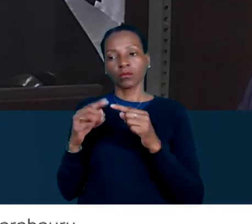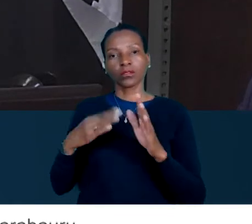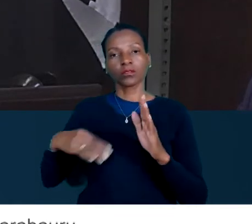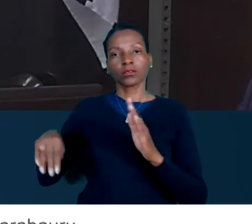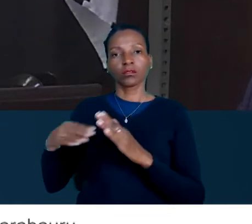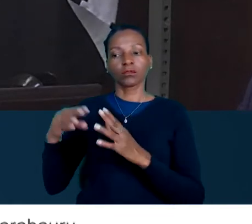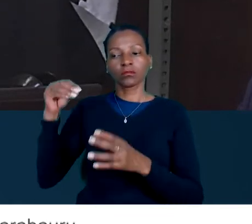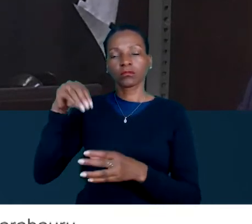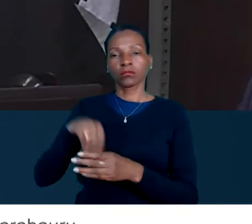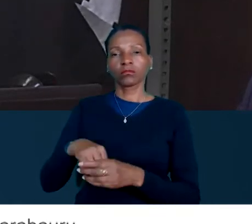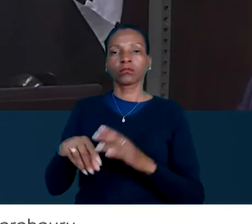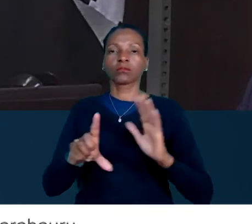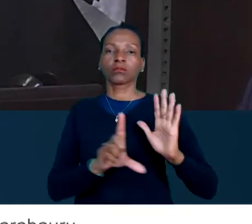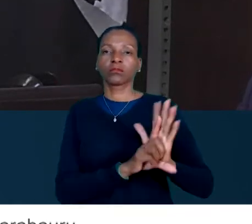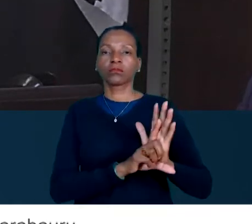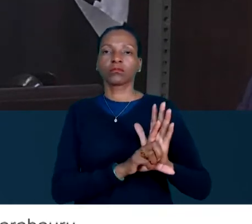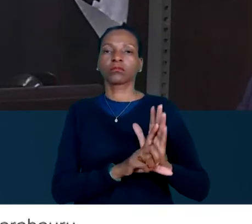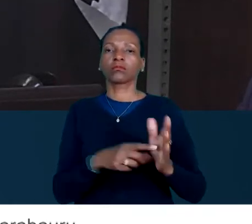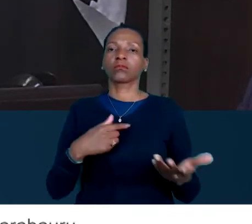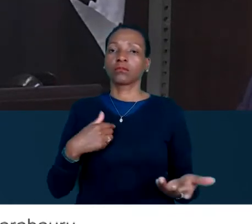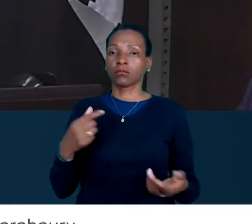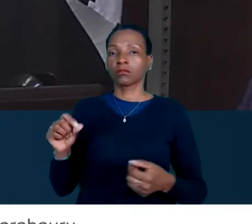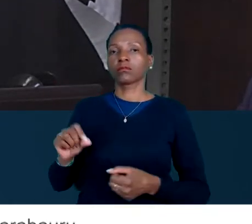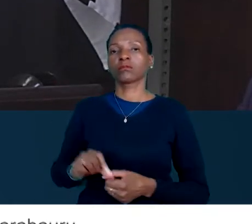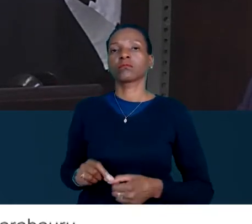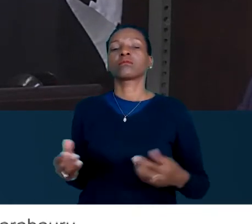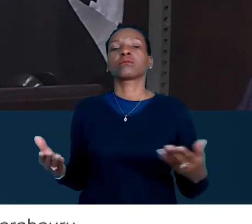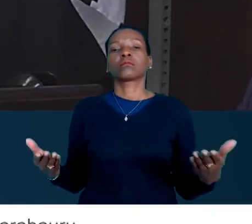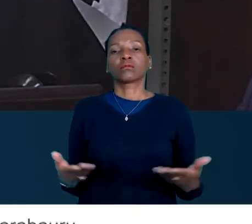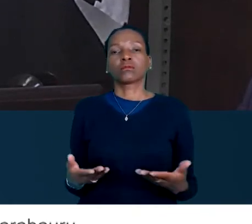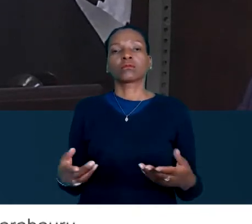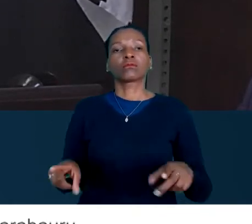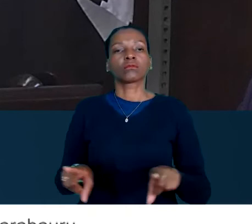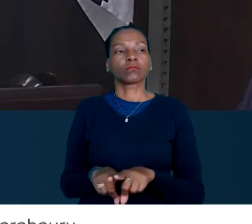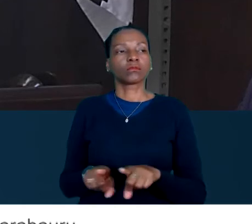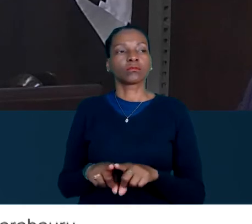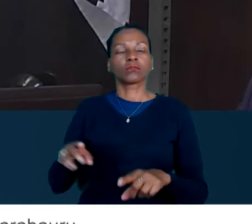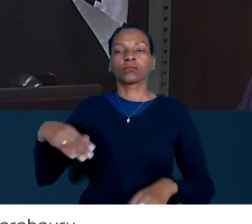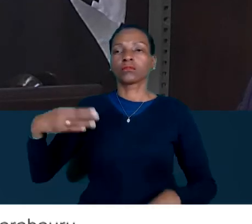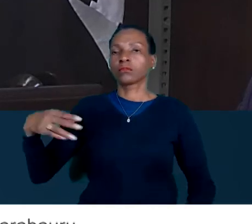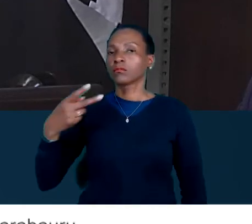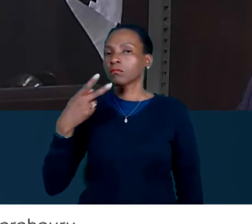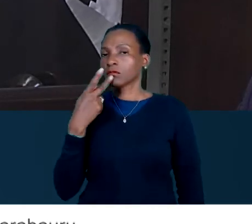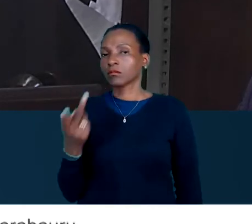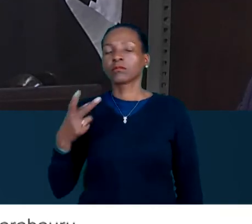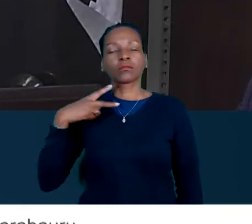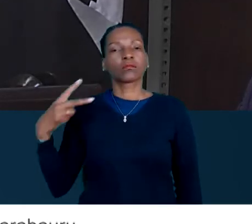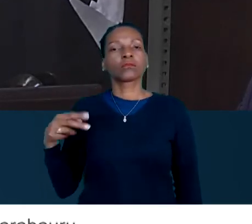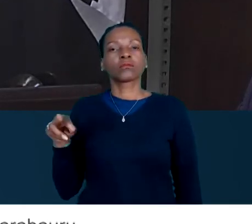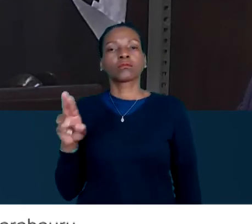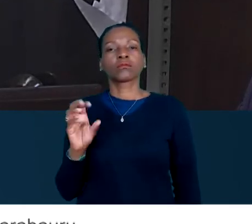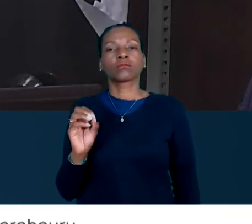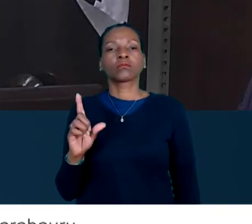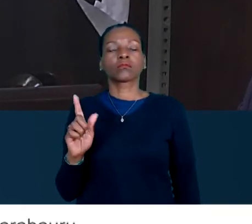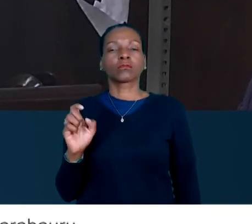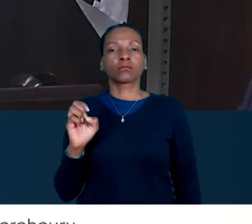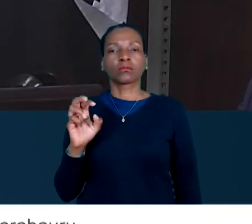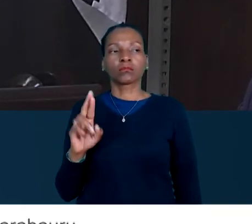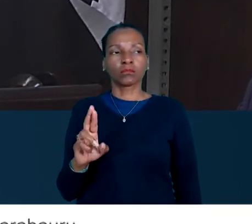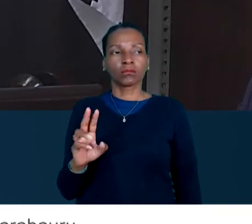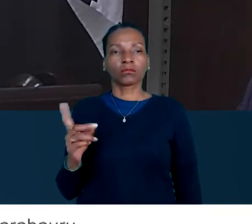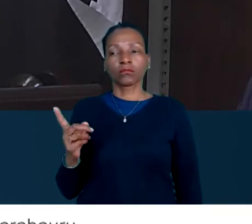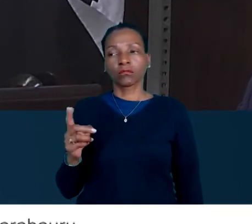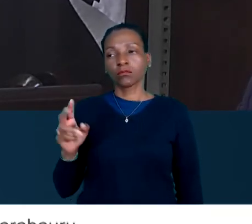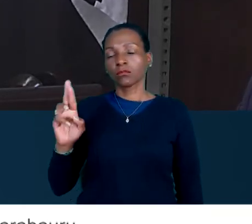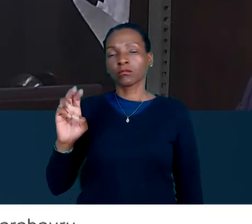fazer agora depois do retorno do relato do vereador roger barude e que ele é o relator desse projeto e